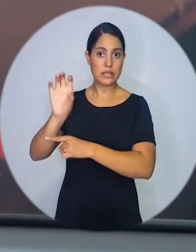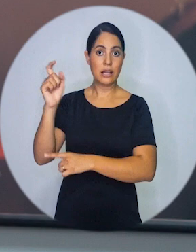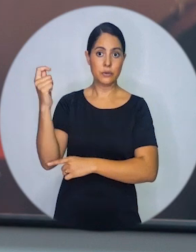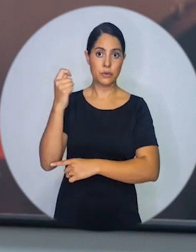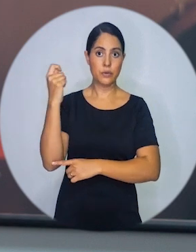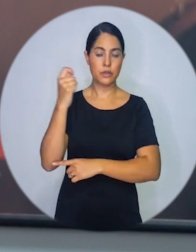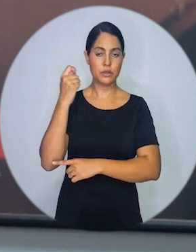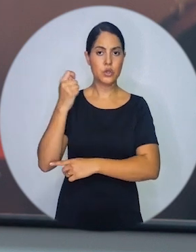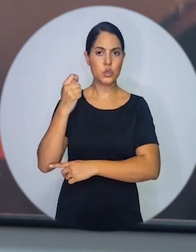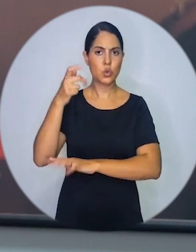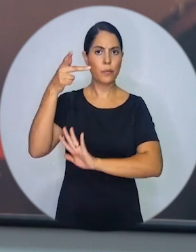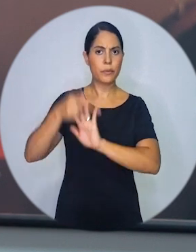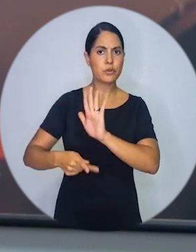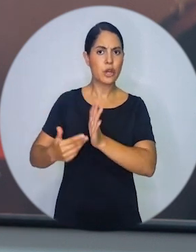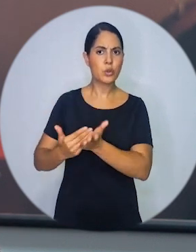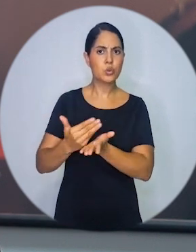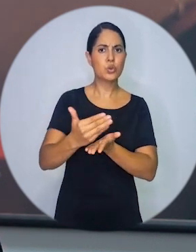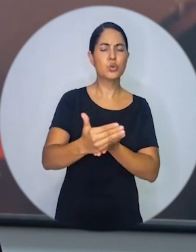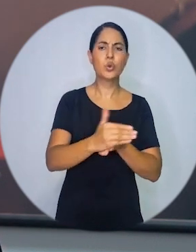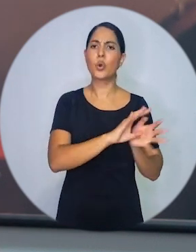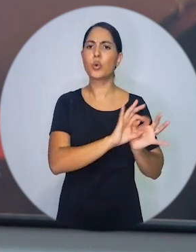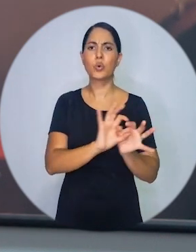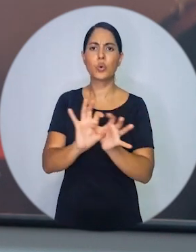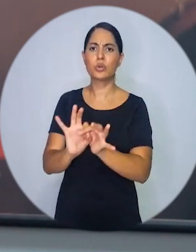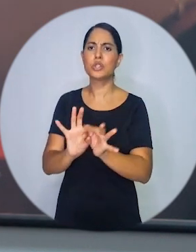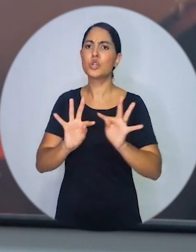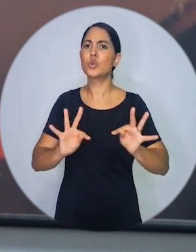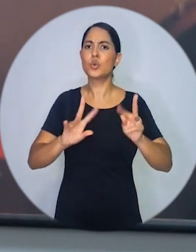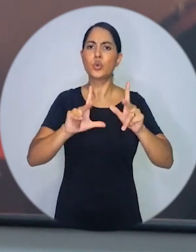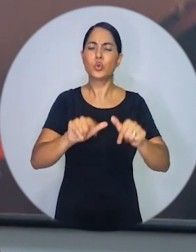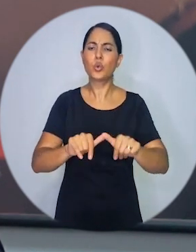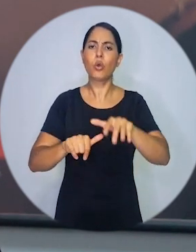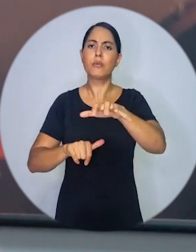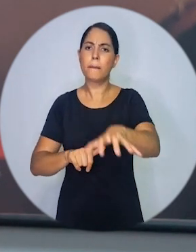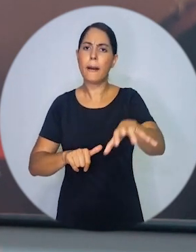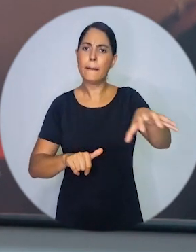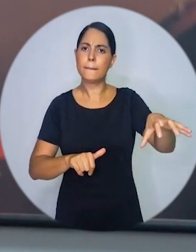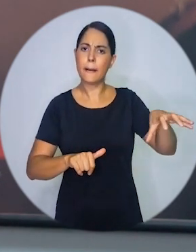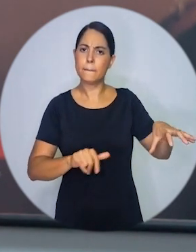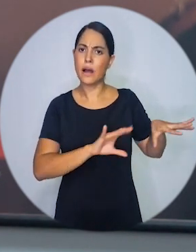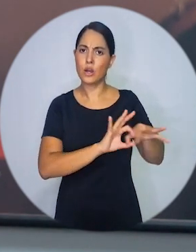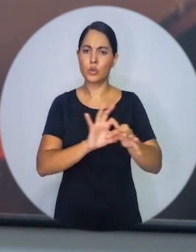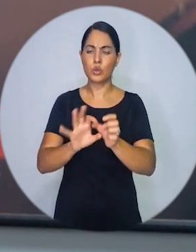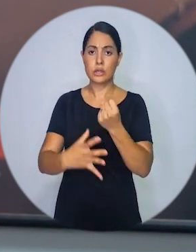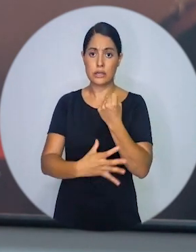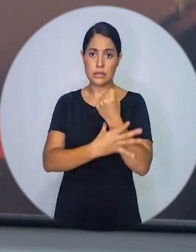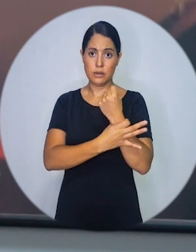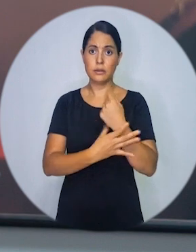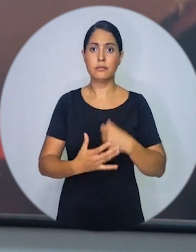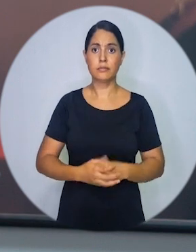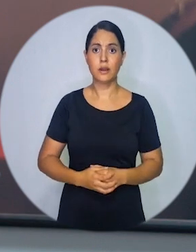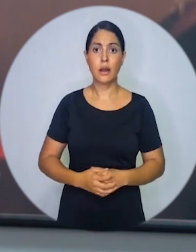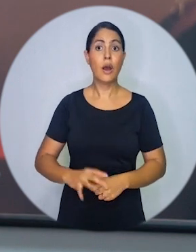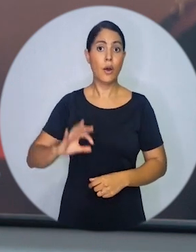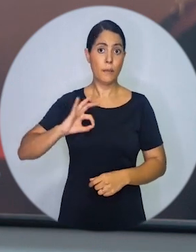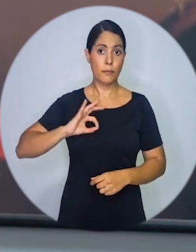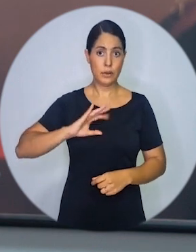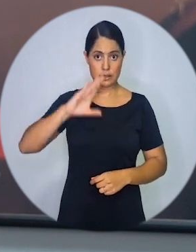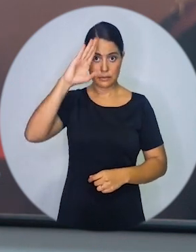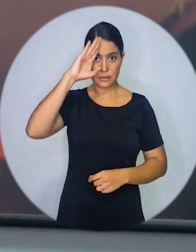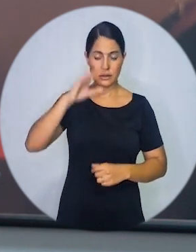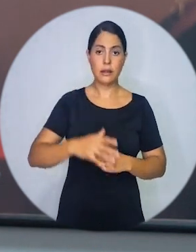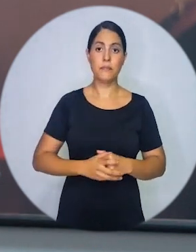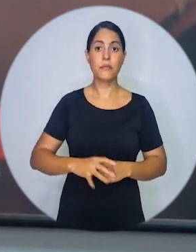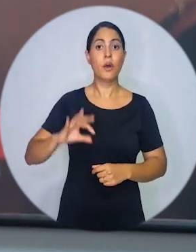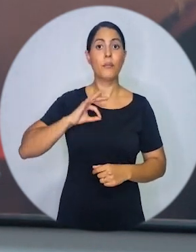no estado, onde nós firmamos termos de cooperação com todos os órgãos de segurança, Polícia Militar, Polícia Civil,